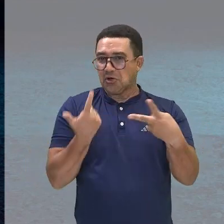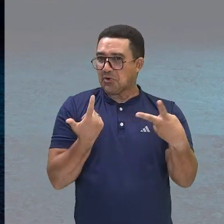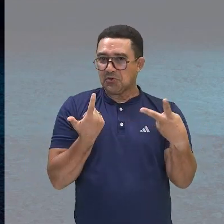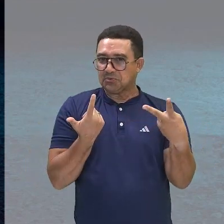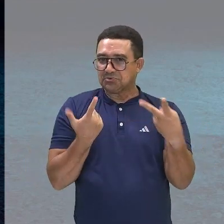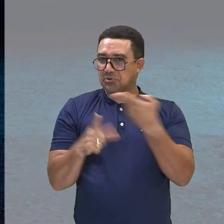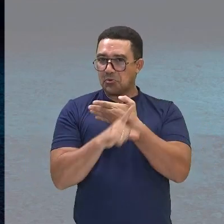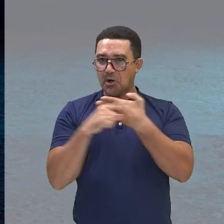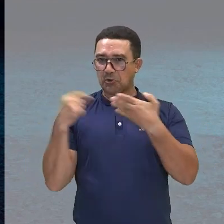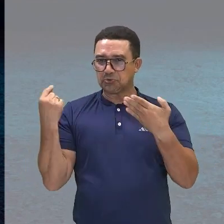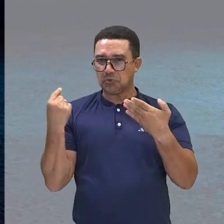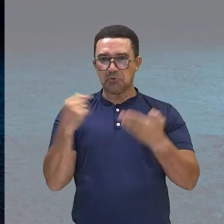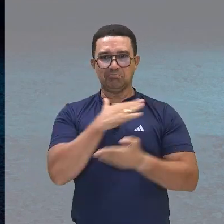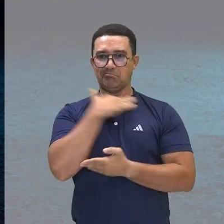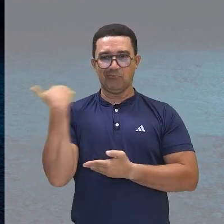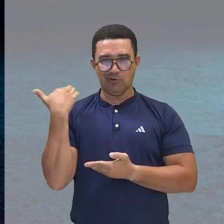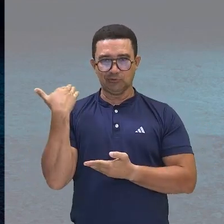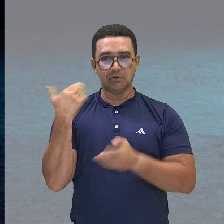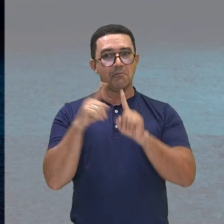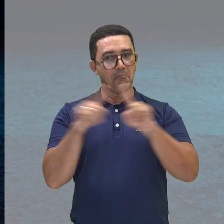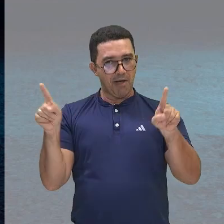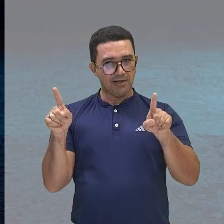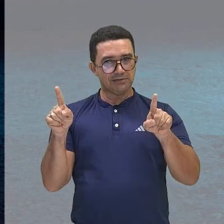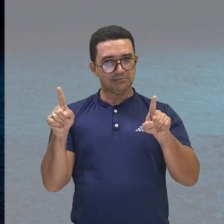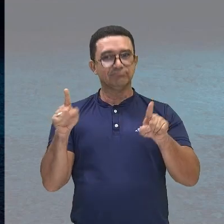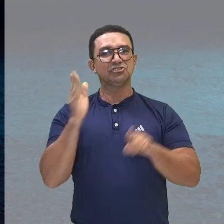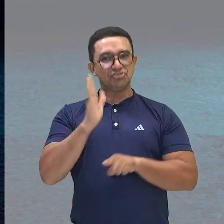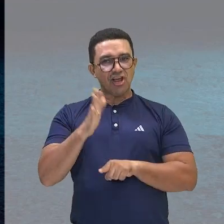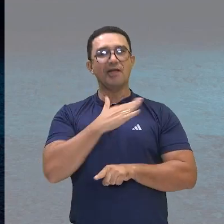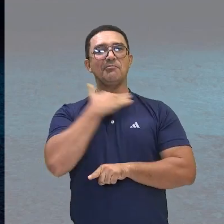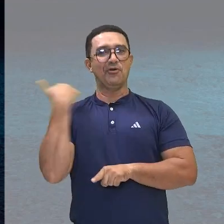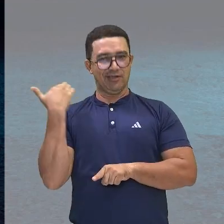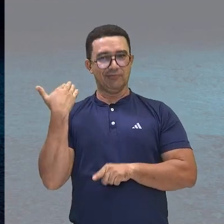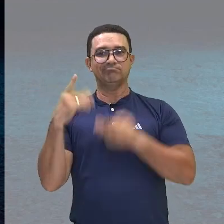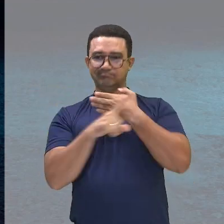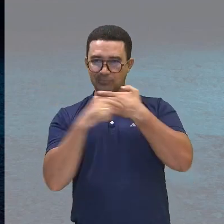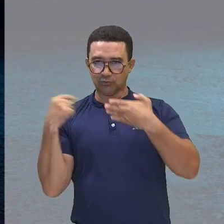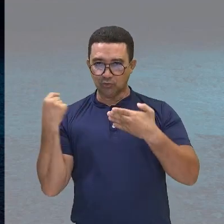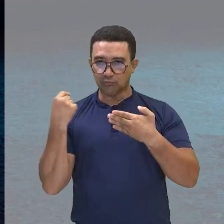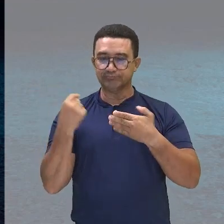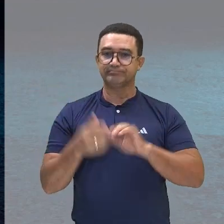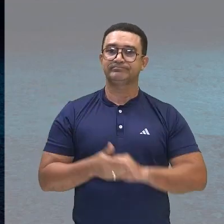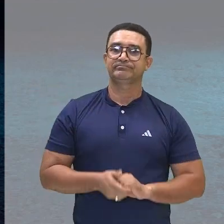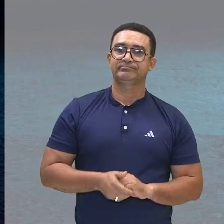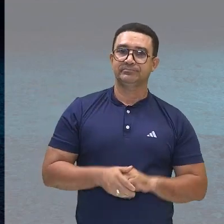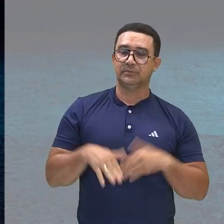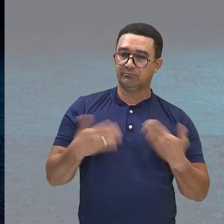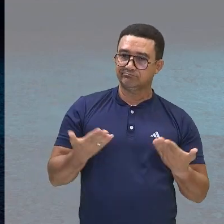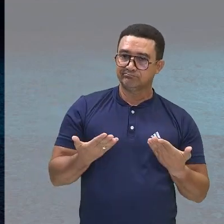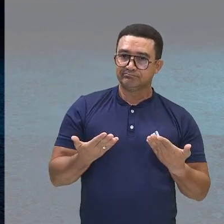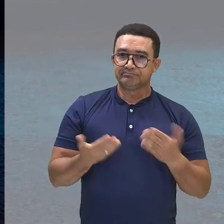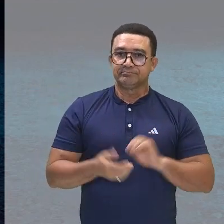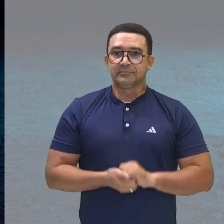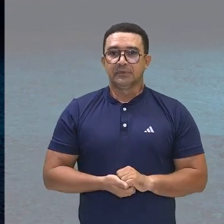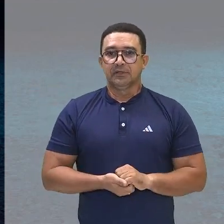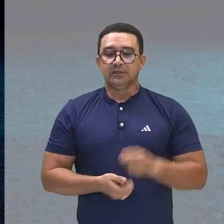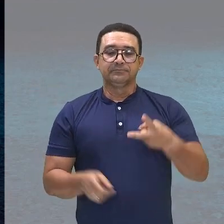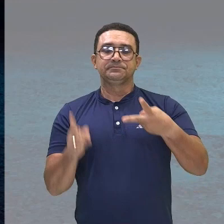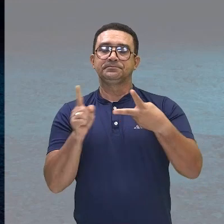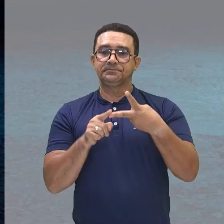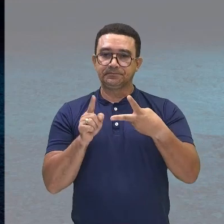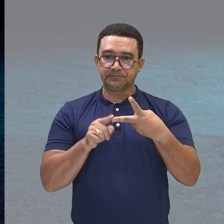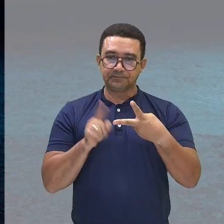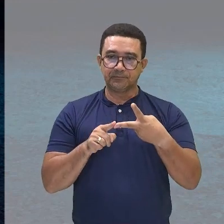autor defunto, mas um defunto autor. Para quem acampa foi outro peso. A segunda é